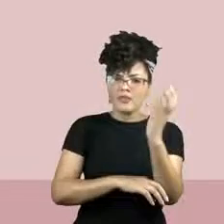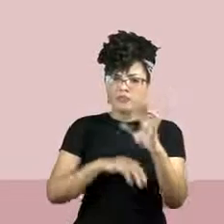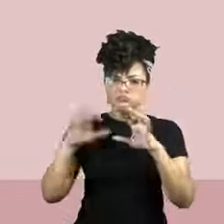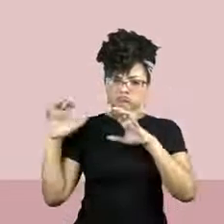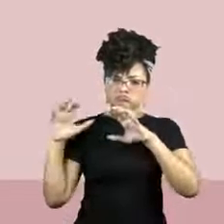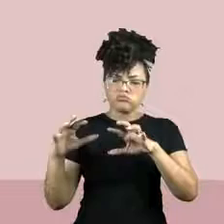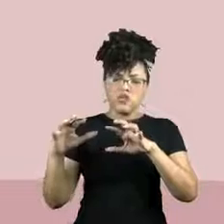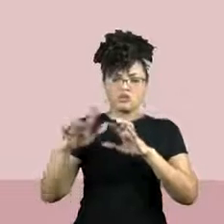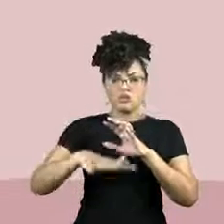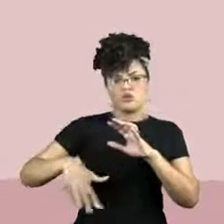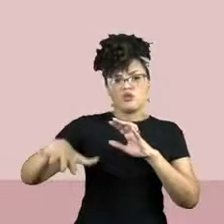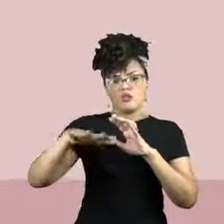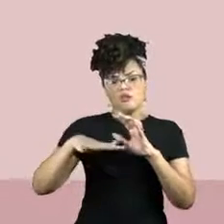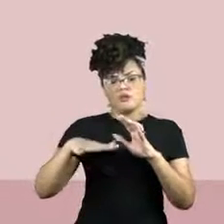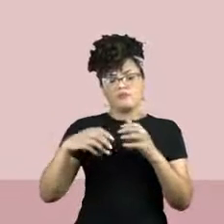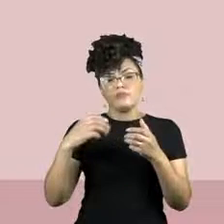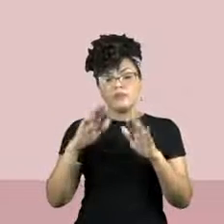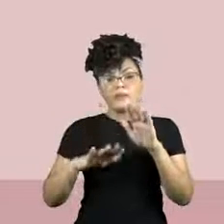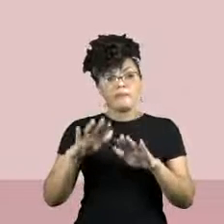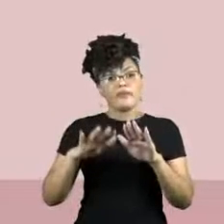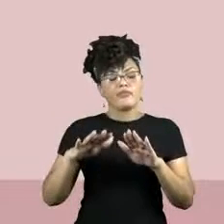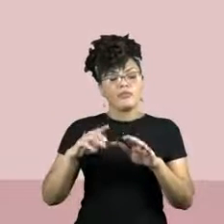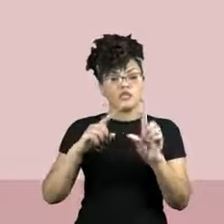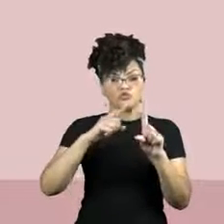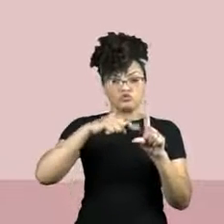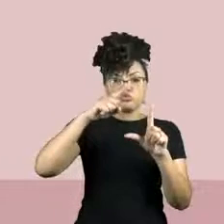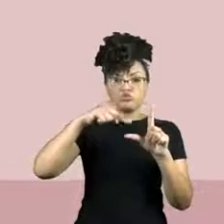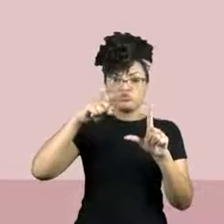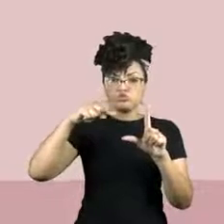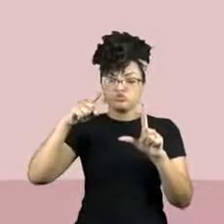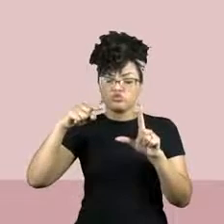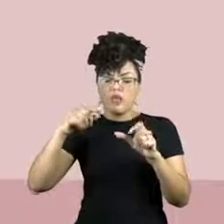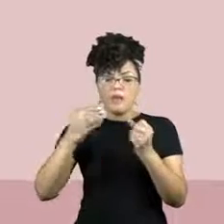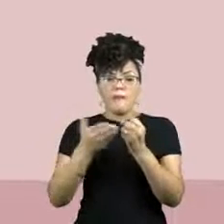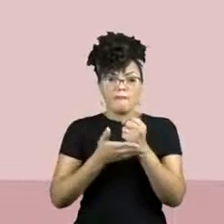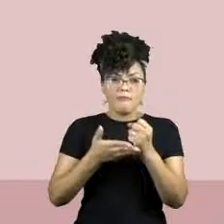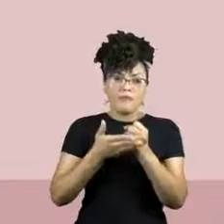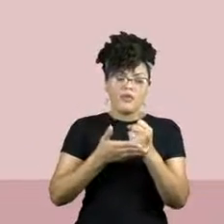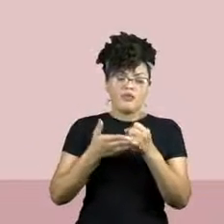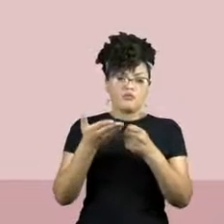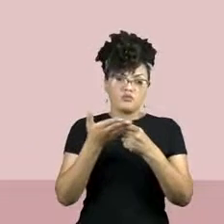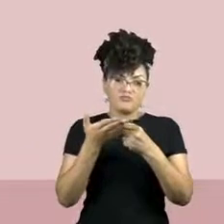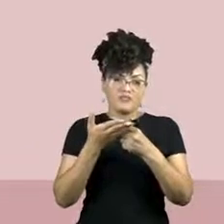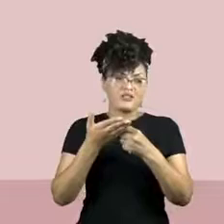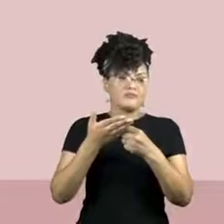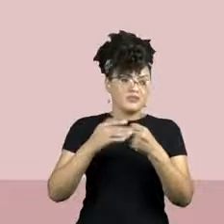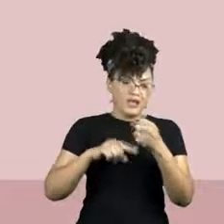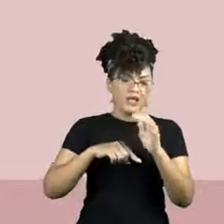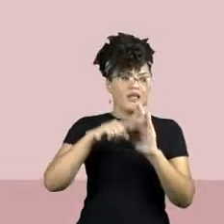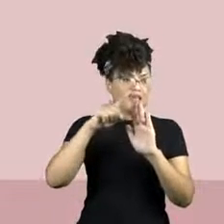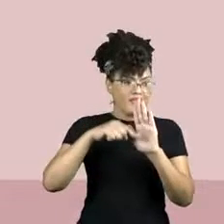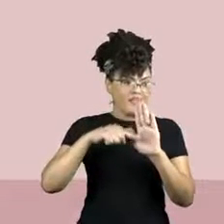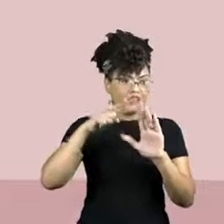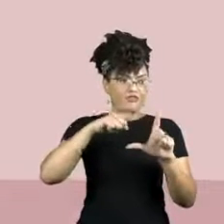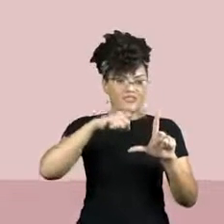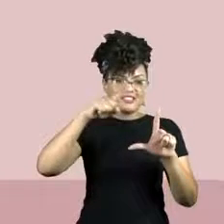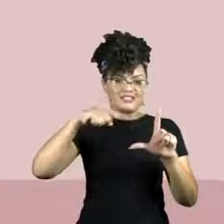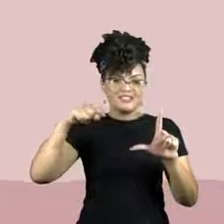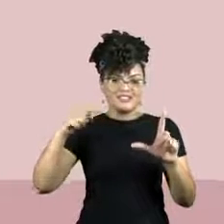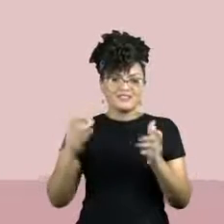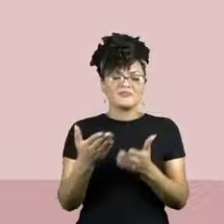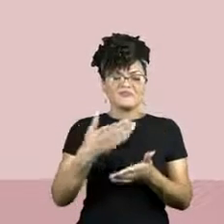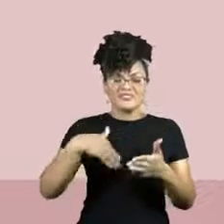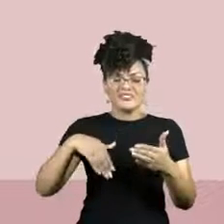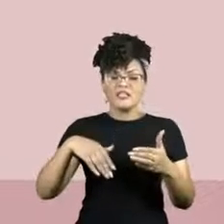dependendo dessa ponderação de níveis, tá, de alto, médio a baixo, a gente vai chegar a uma tabela final que nos vai orientar se